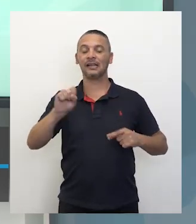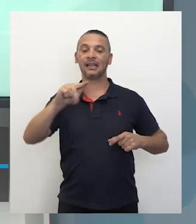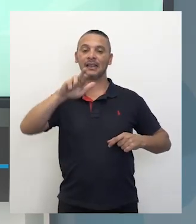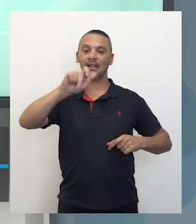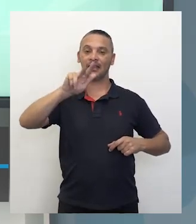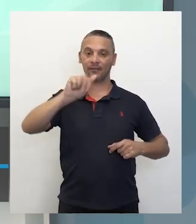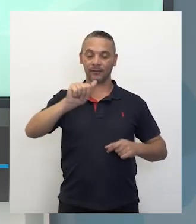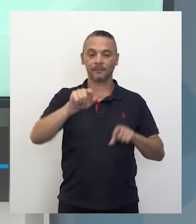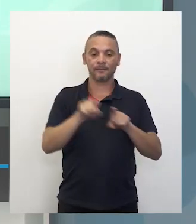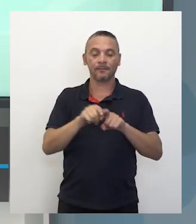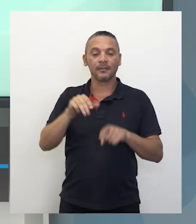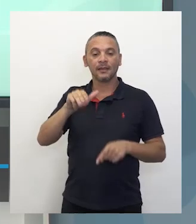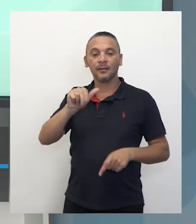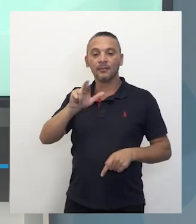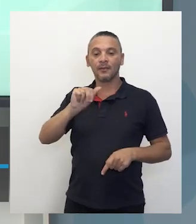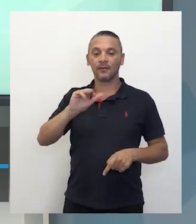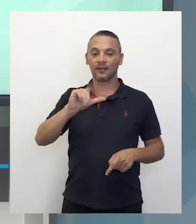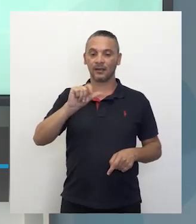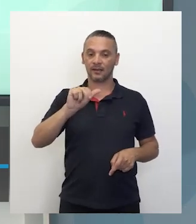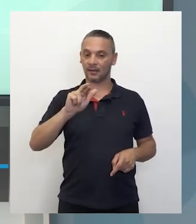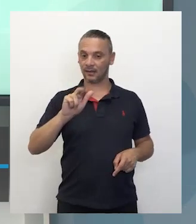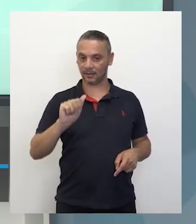Maria Clara, do Fleurides